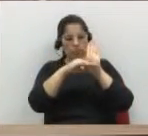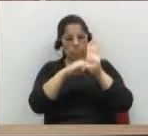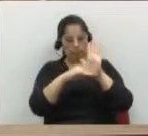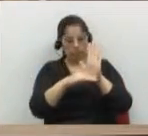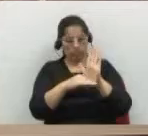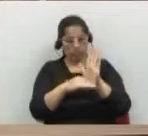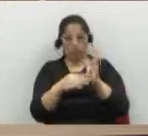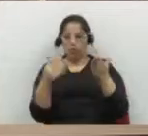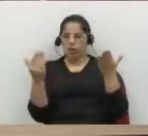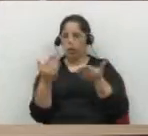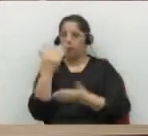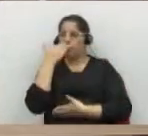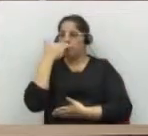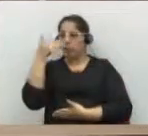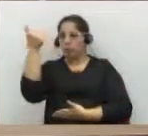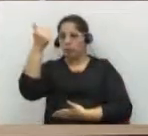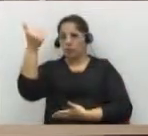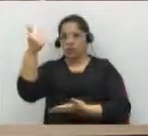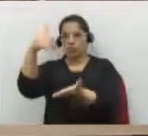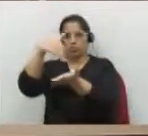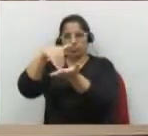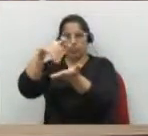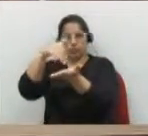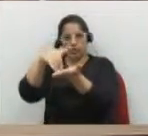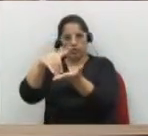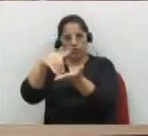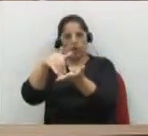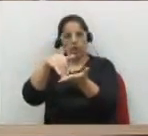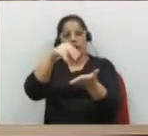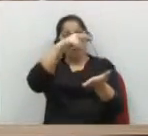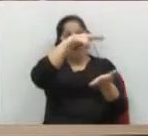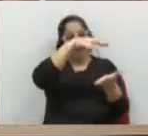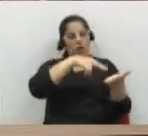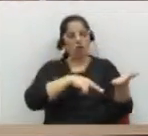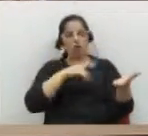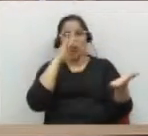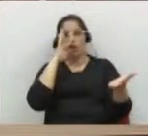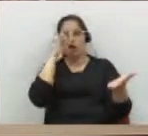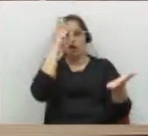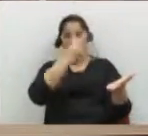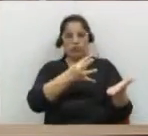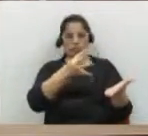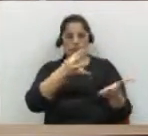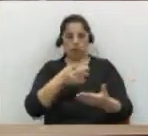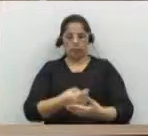pede ao primeiro secretário que prossiga com a leitura da denúncia.